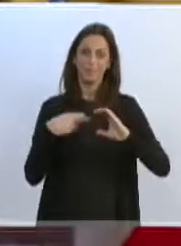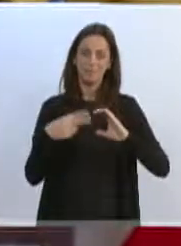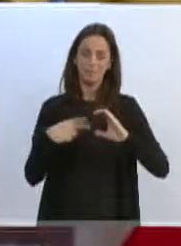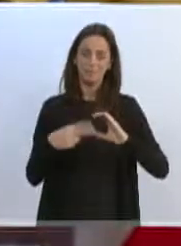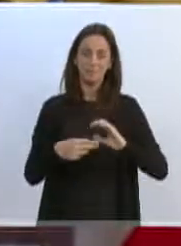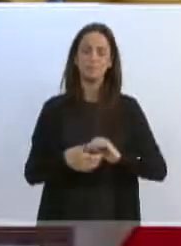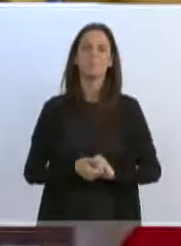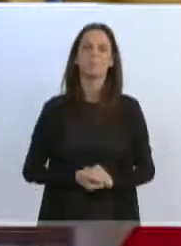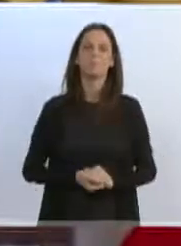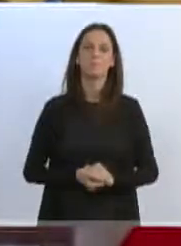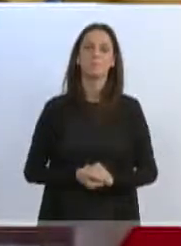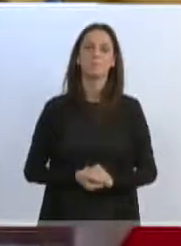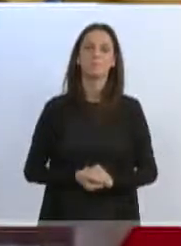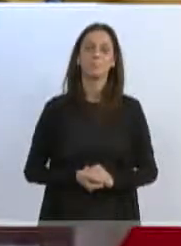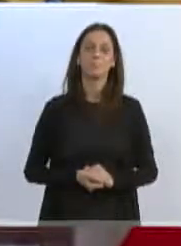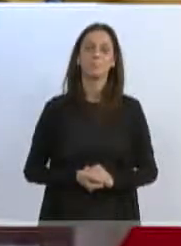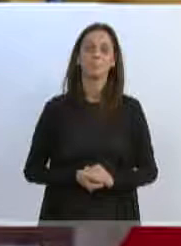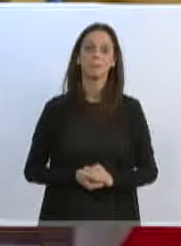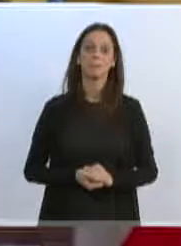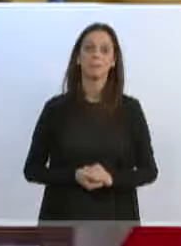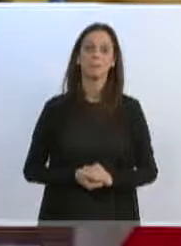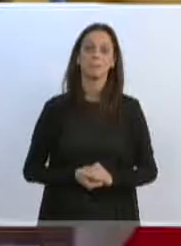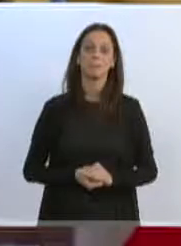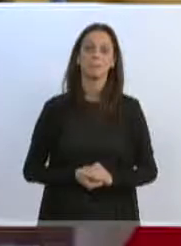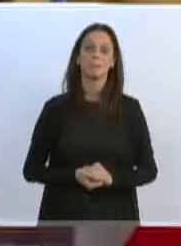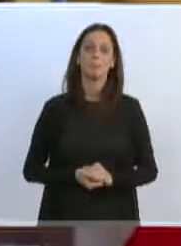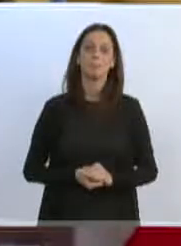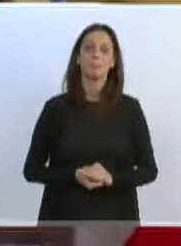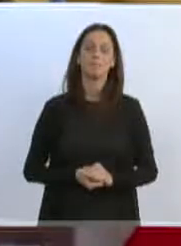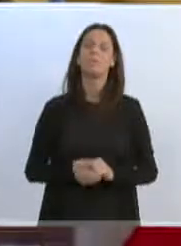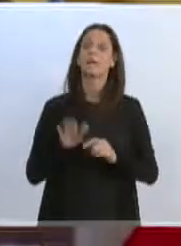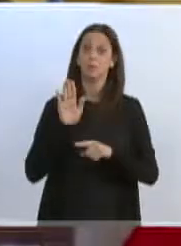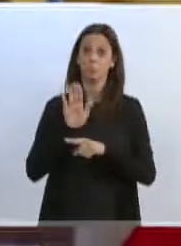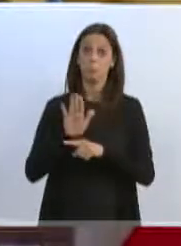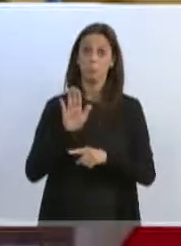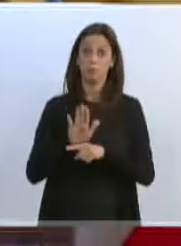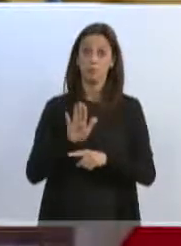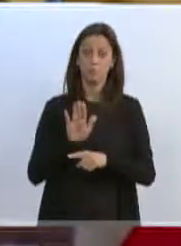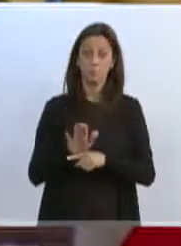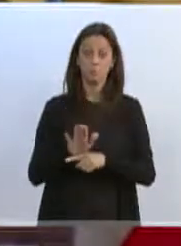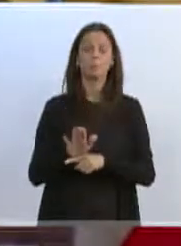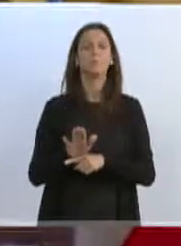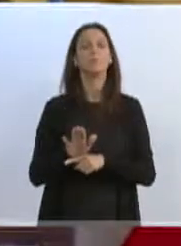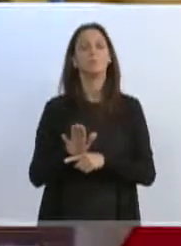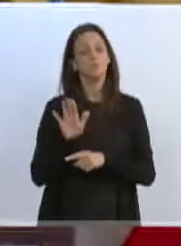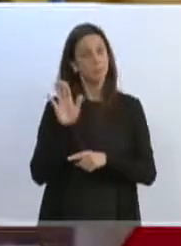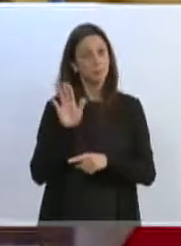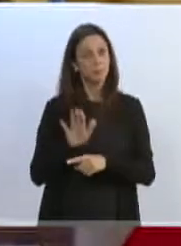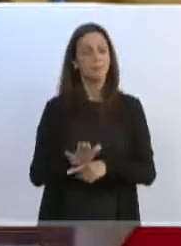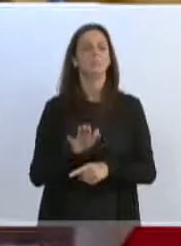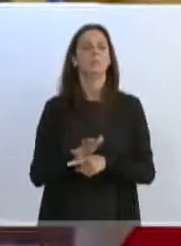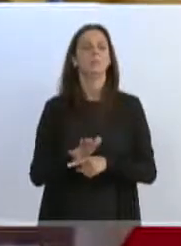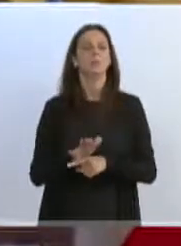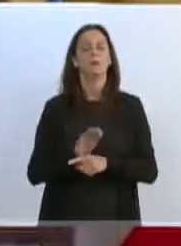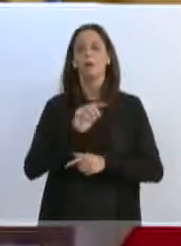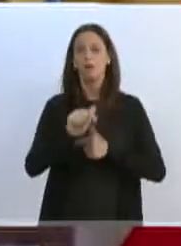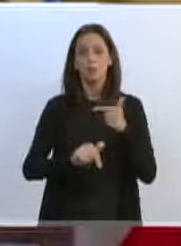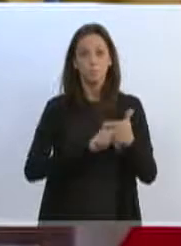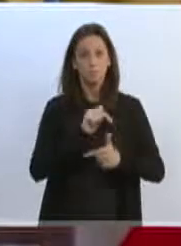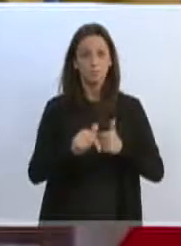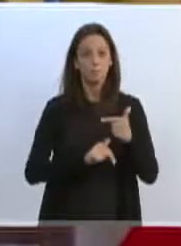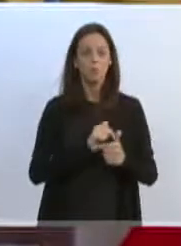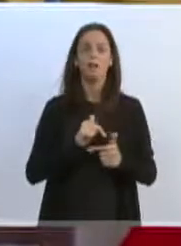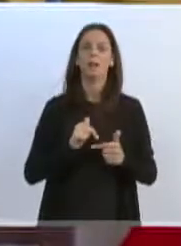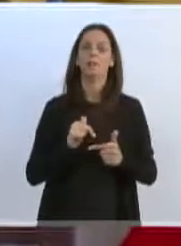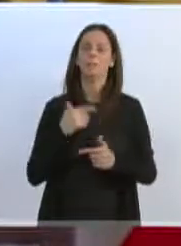municipal que está ajudando que está dando ênfase a um trabalho muito importante